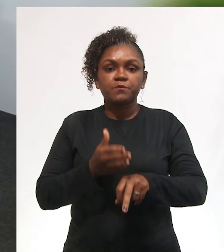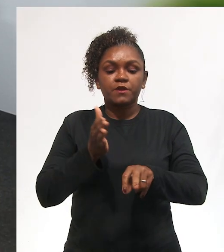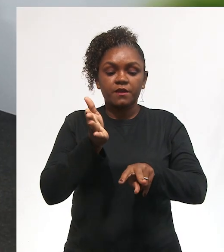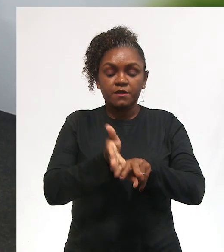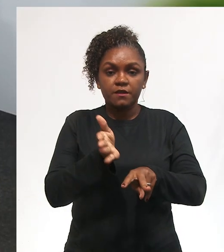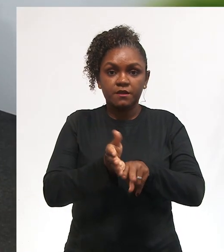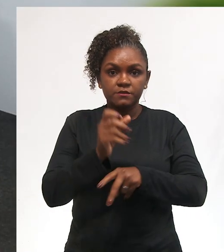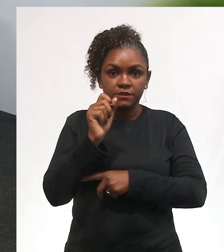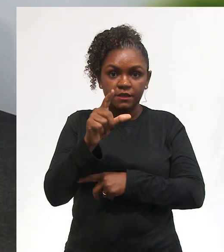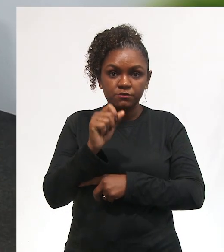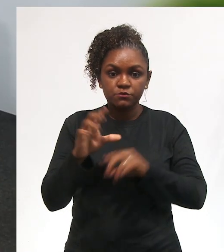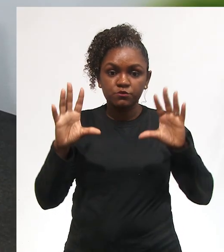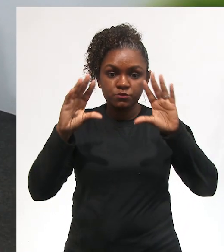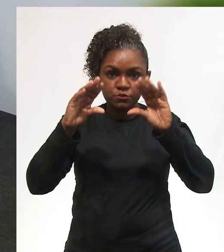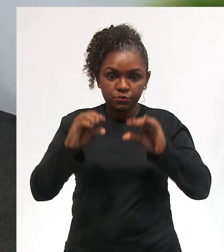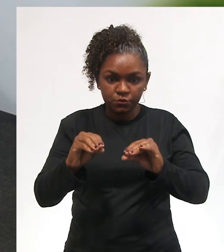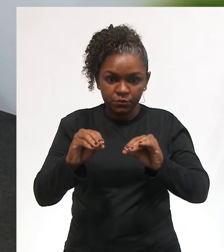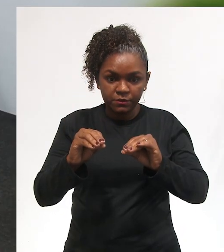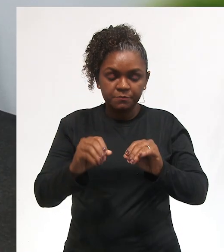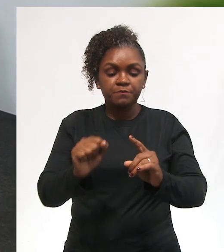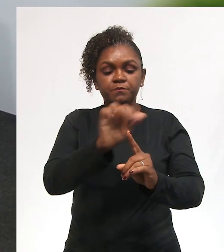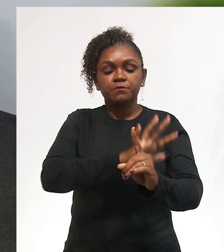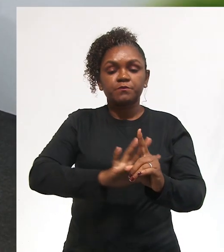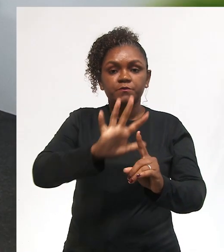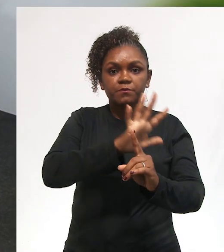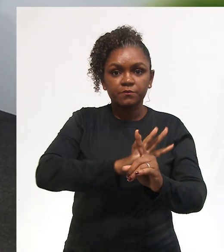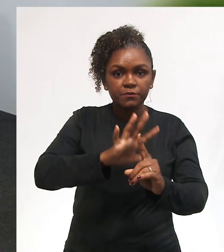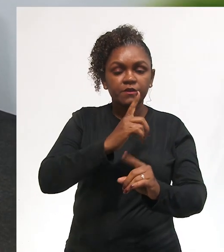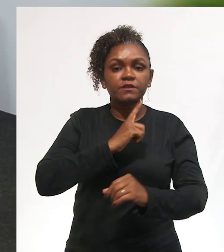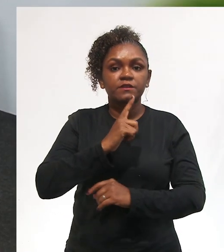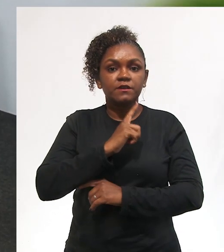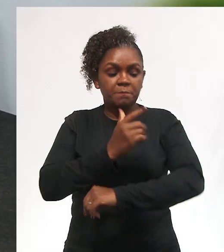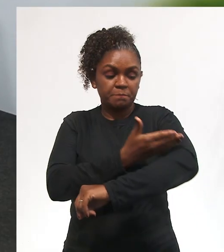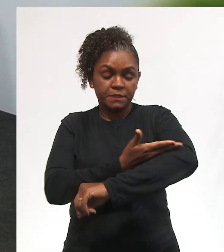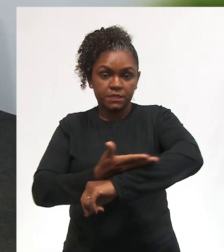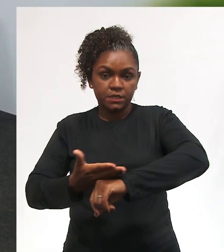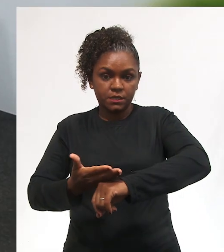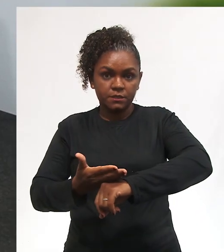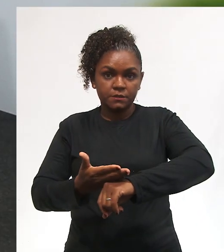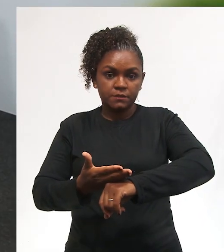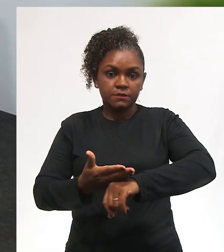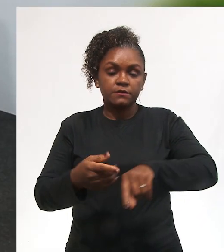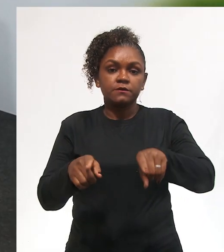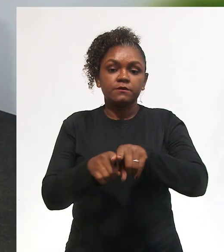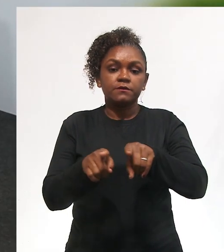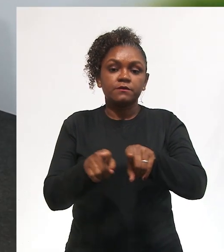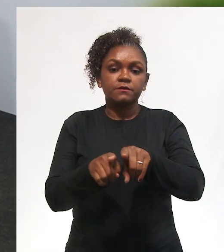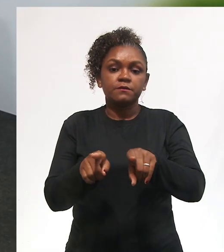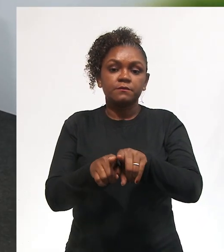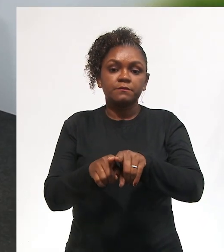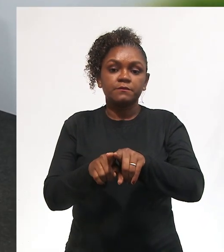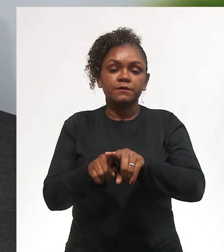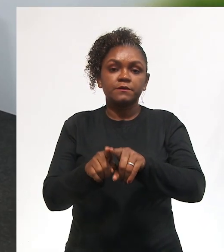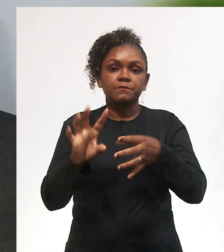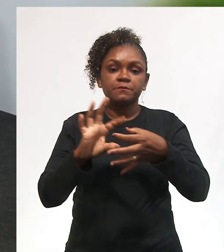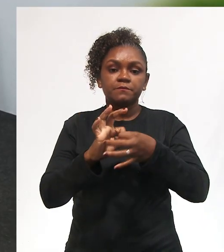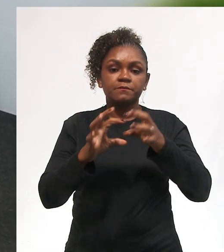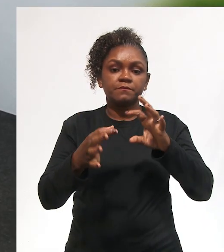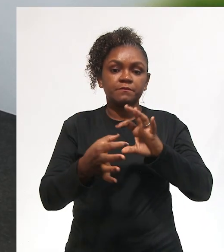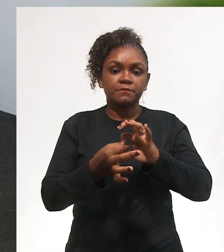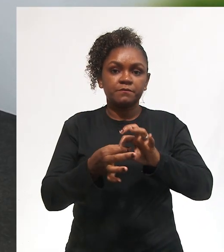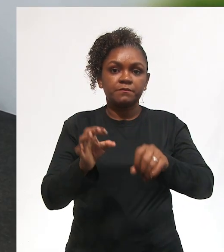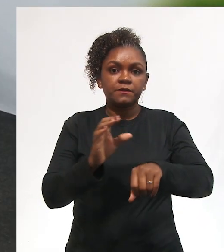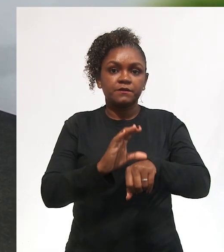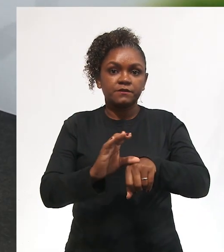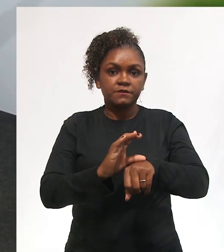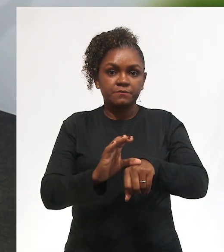um sapato preto. Ao fundo tem uma tela branca com pontos cinzas interligados